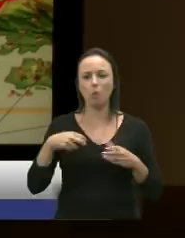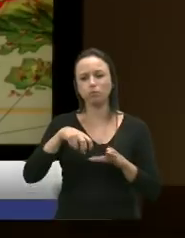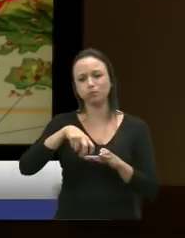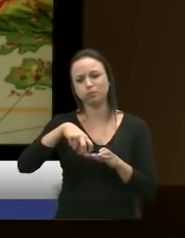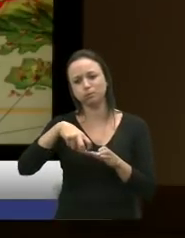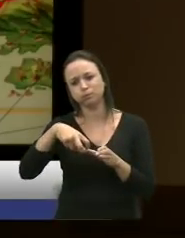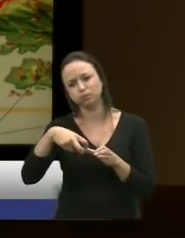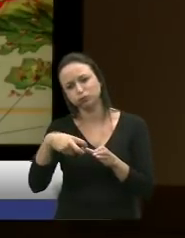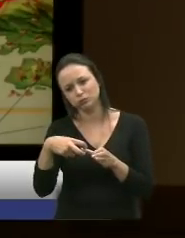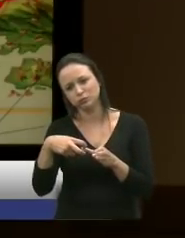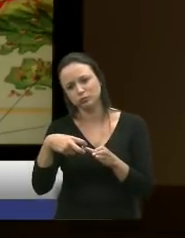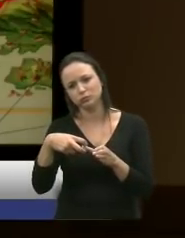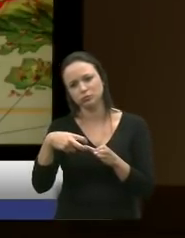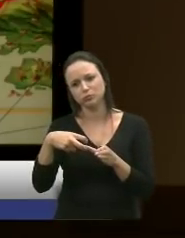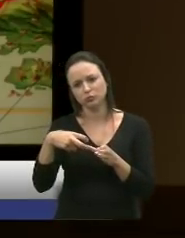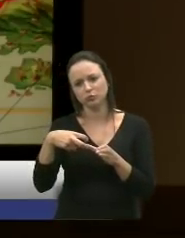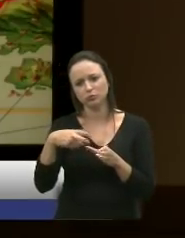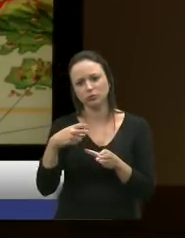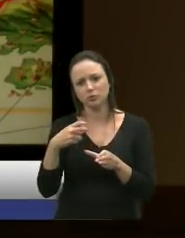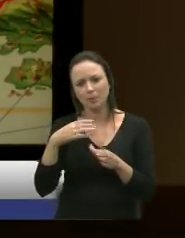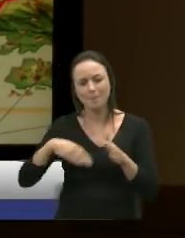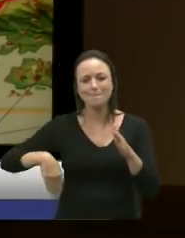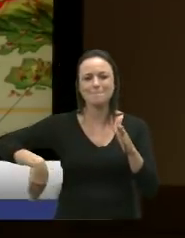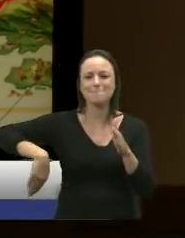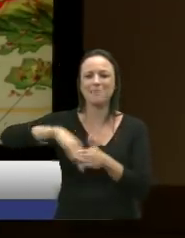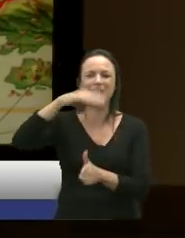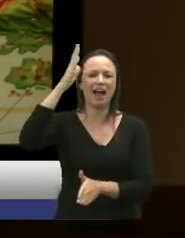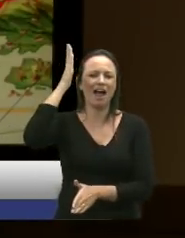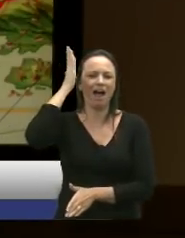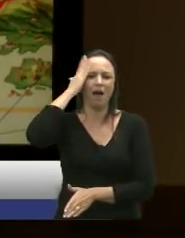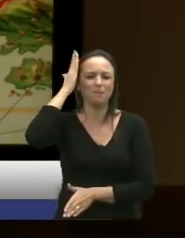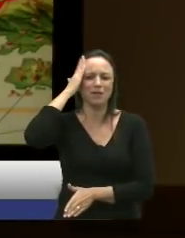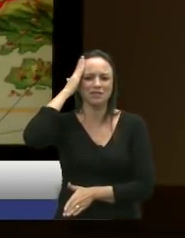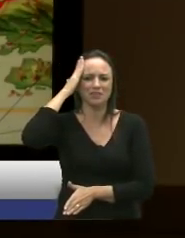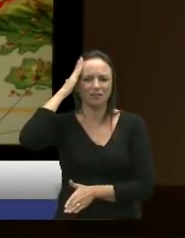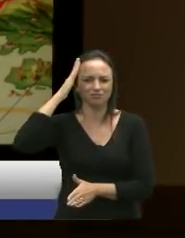marinheiros ditatoriais passou por ele e deu um chute na cabeça.